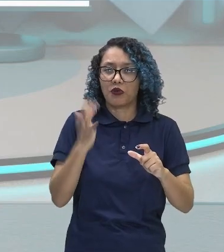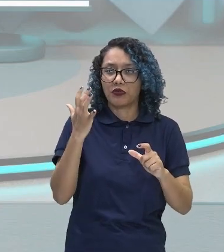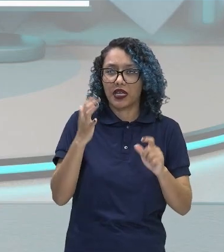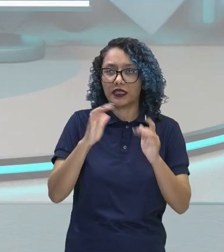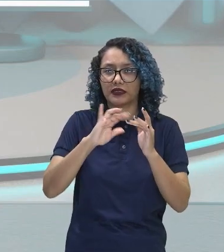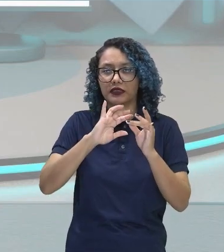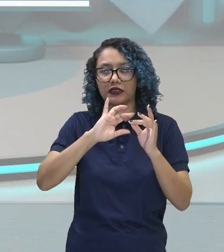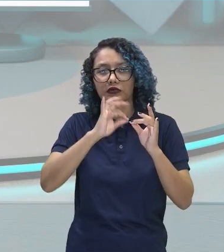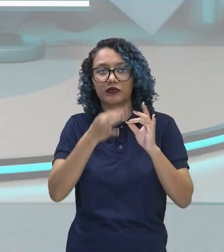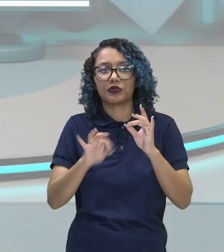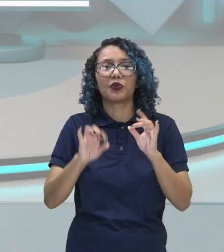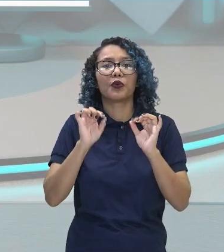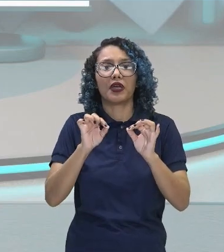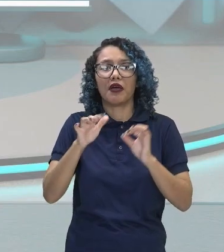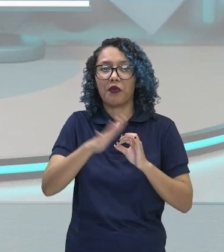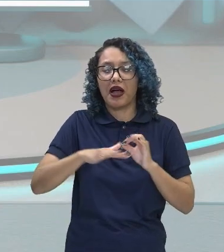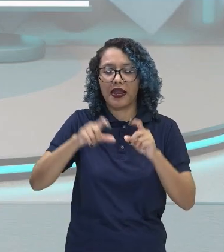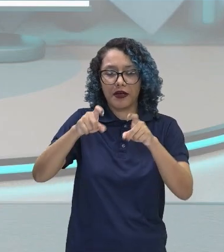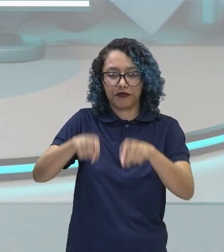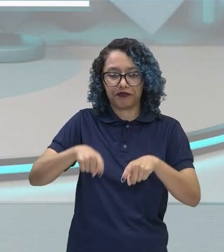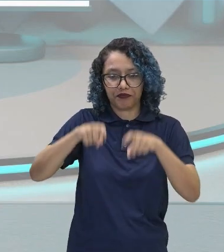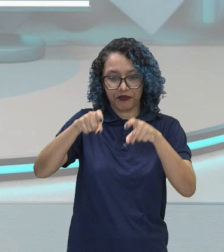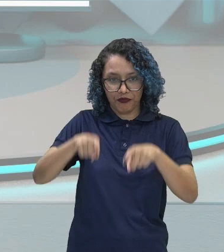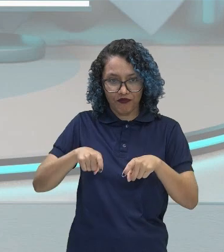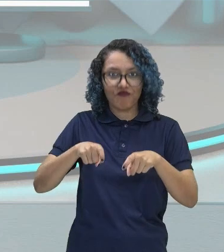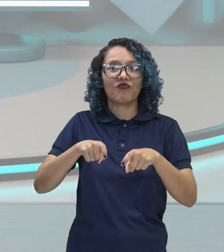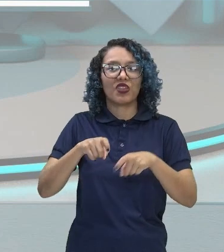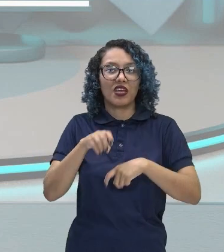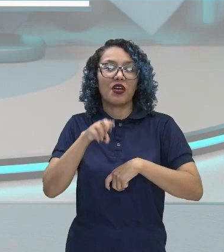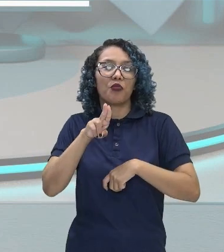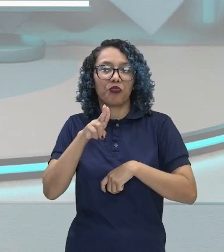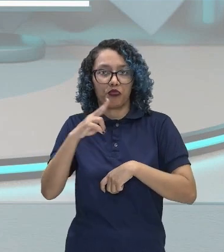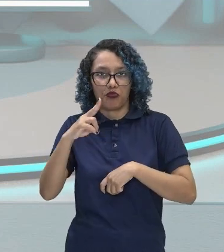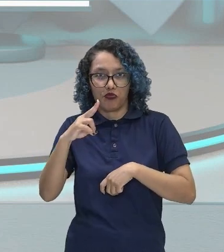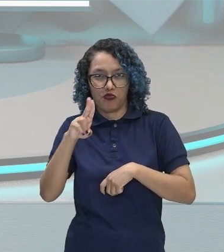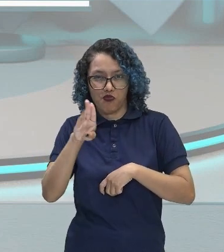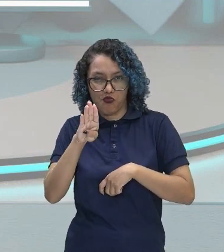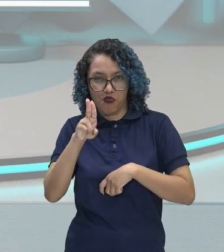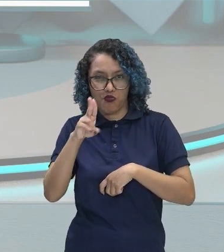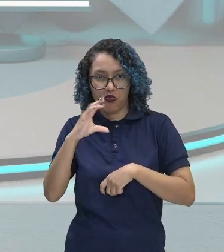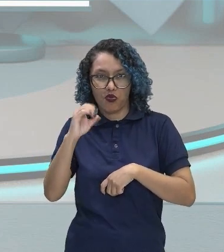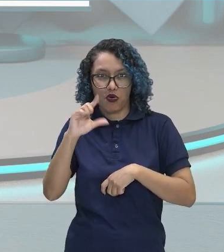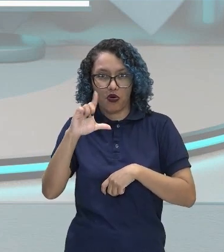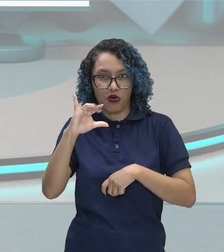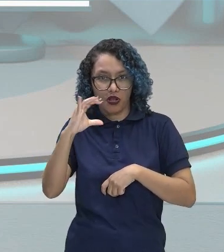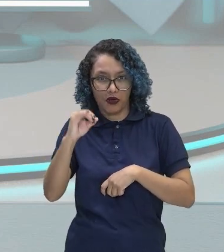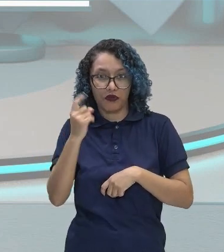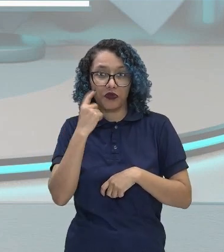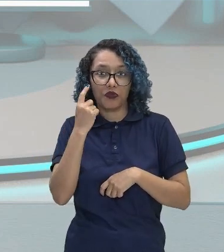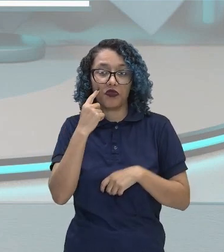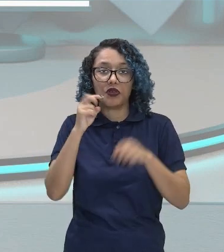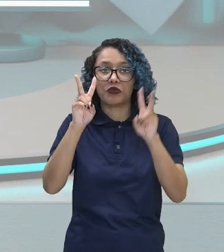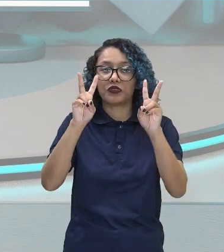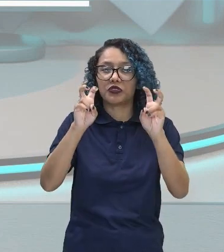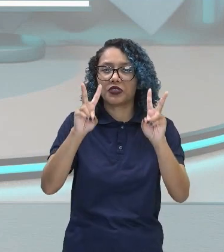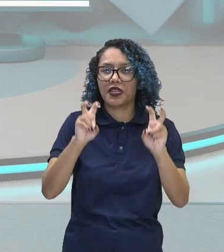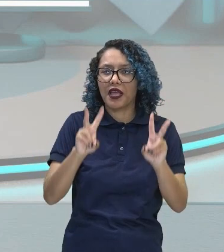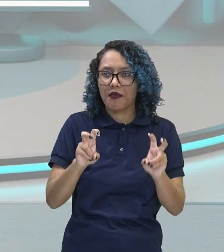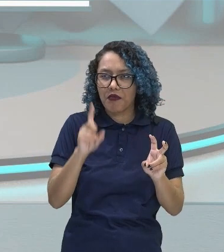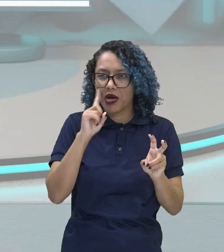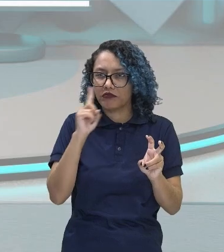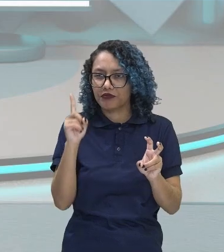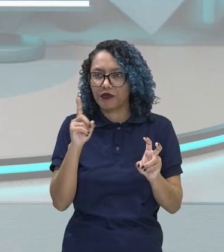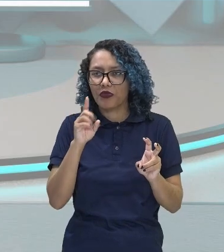ambiente do campo, o ambiente bucólico, tá bom? Vamos ver os temas, esses temas